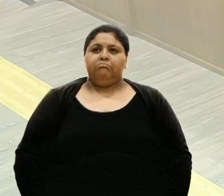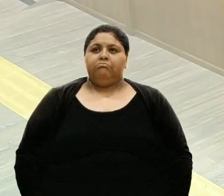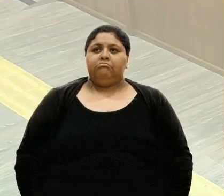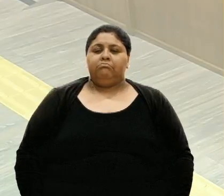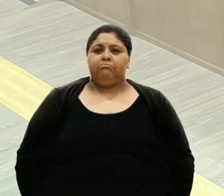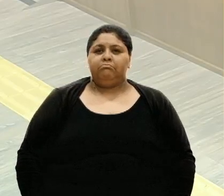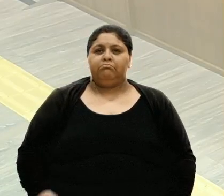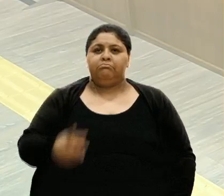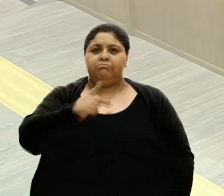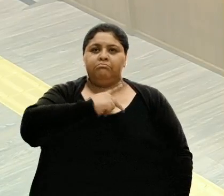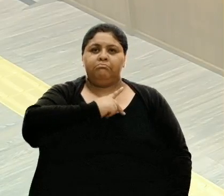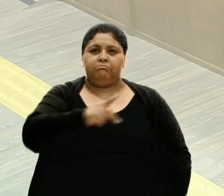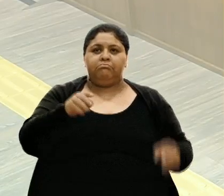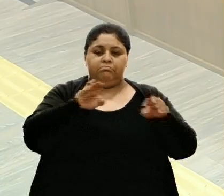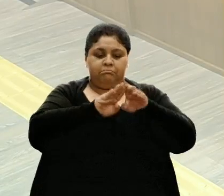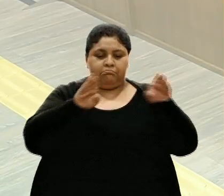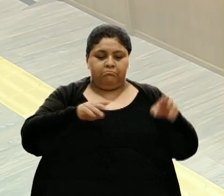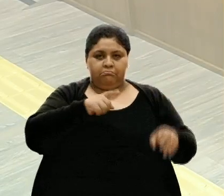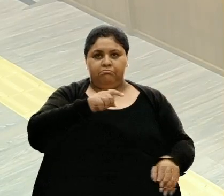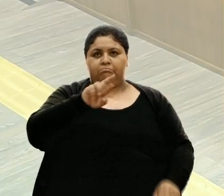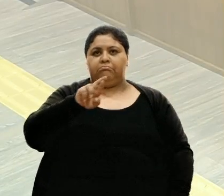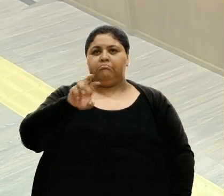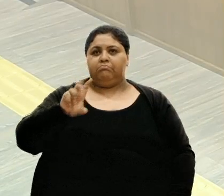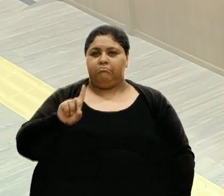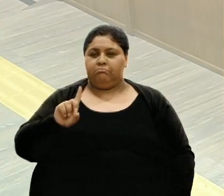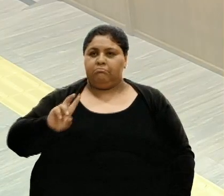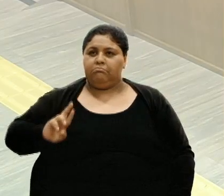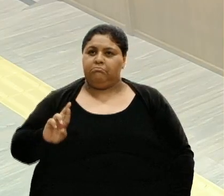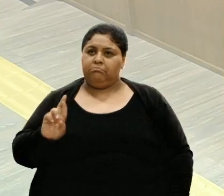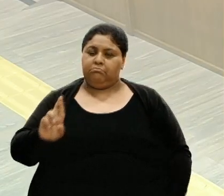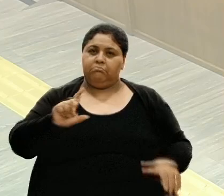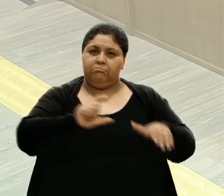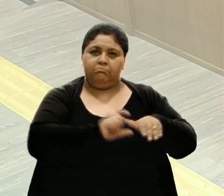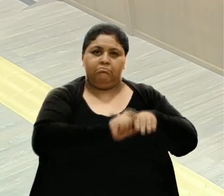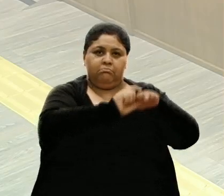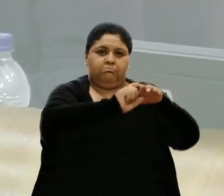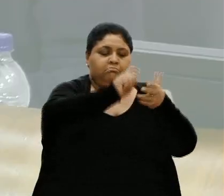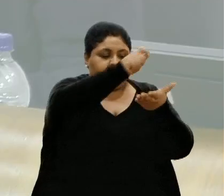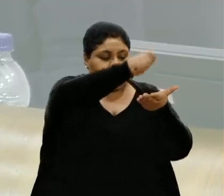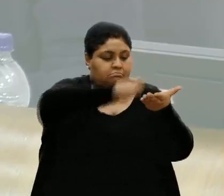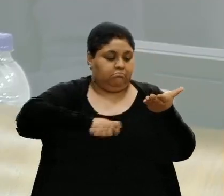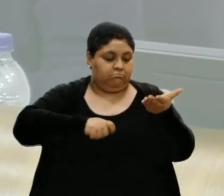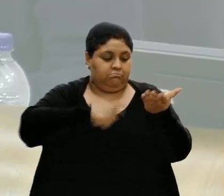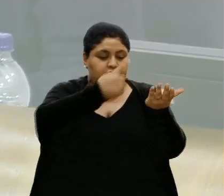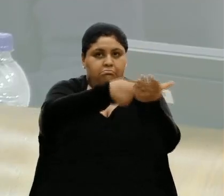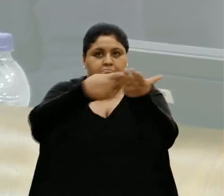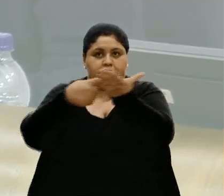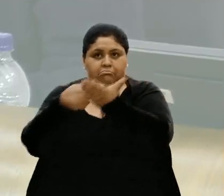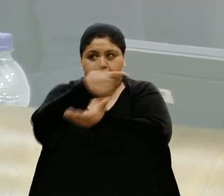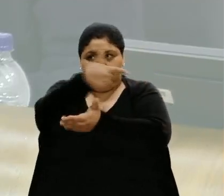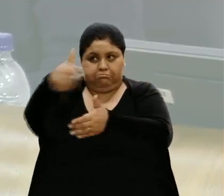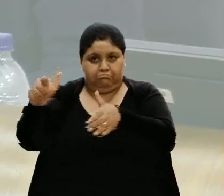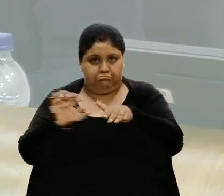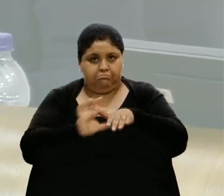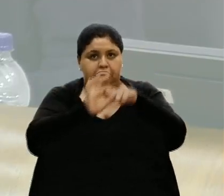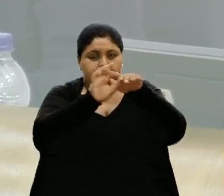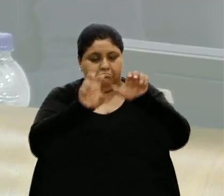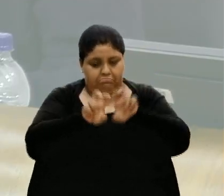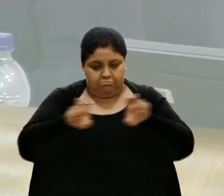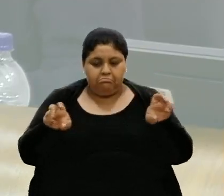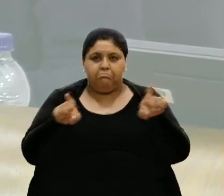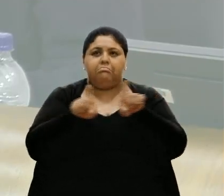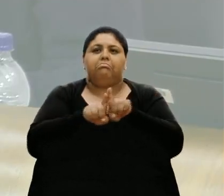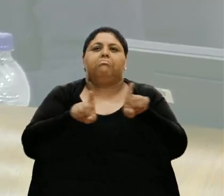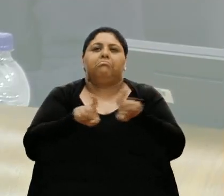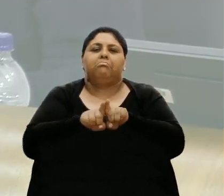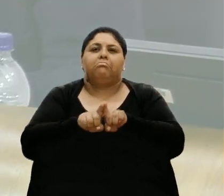Pois não, senhora presidente, a bancada do PRD, representada pelo seu líder abaixo assinado, com a concordância dos demais líderes de bancada, vem por